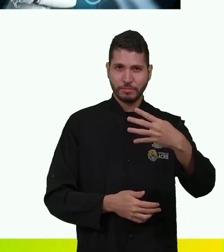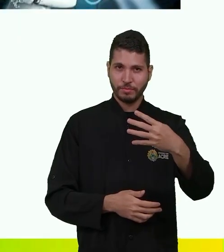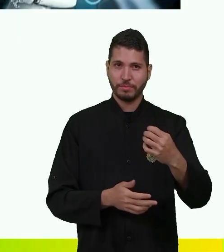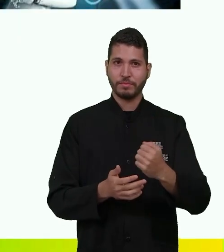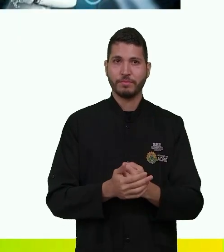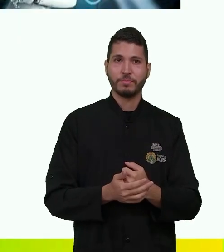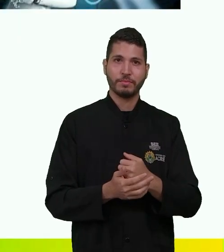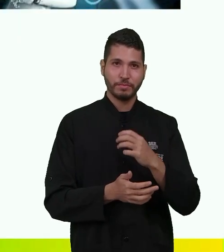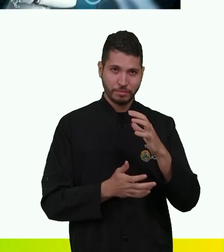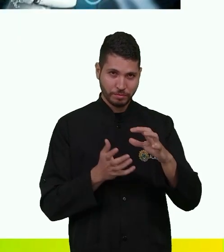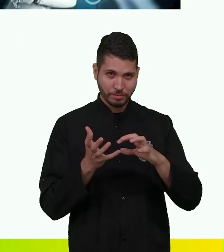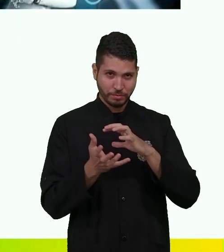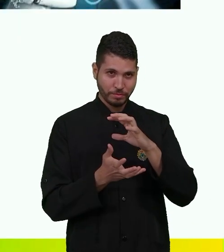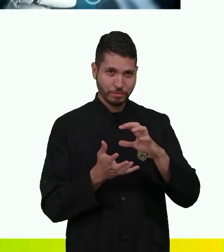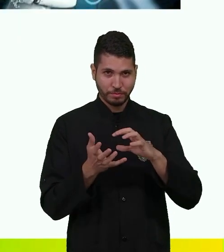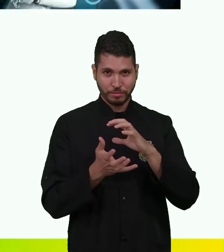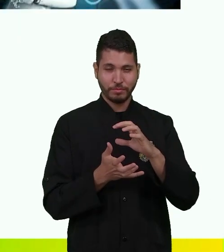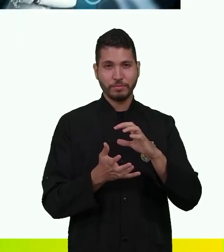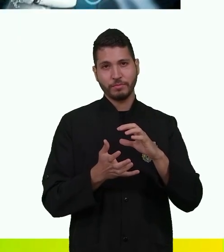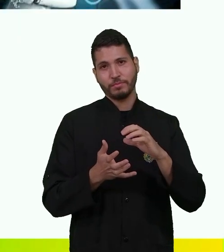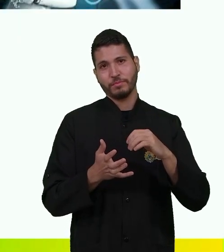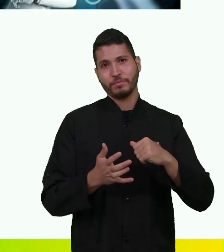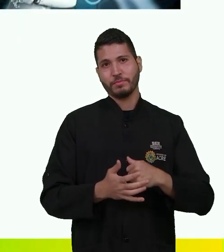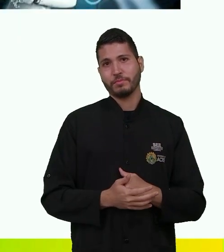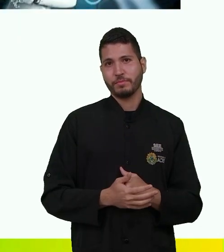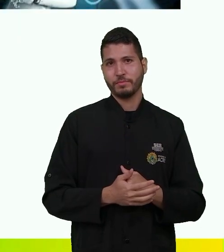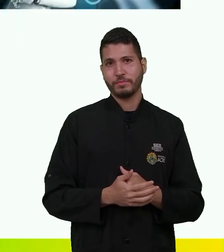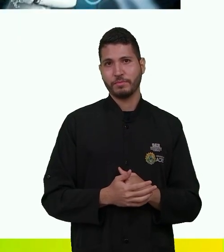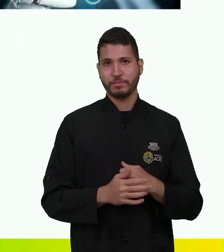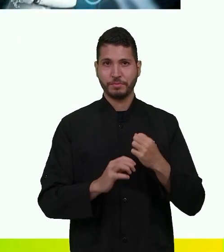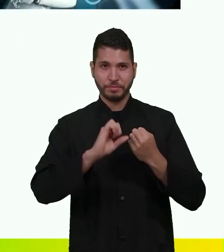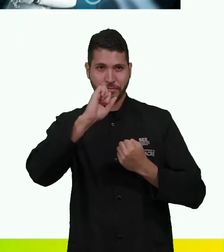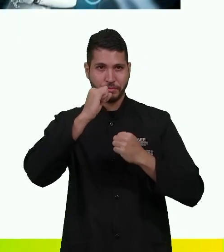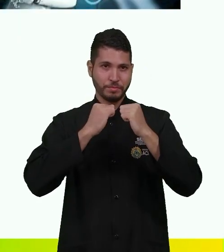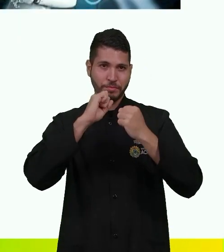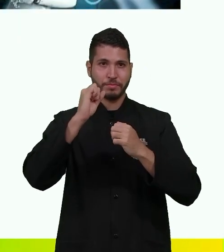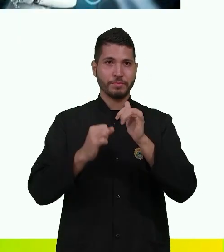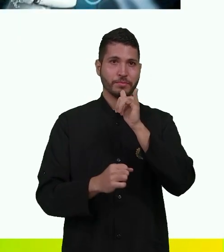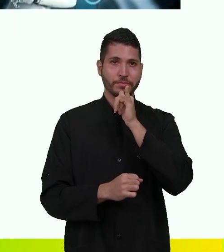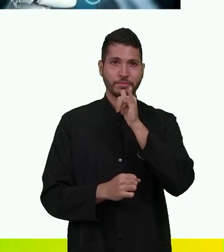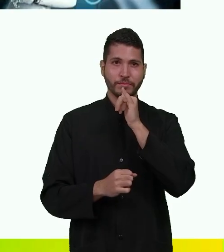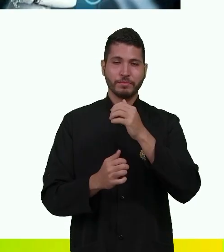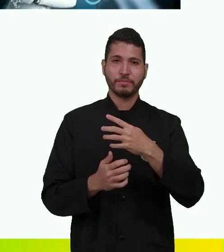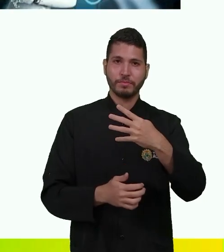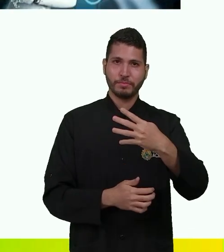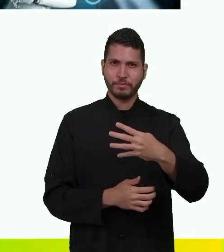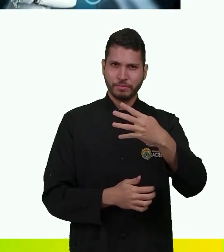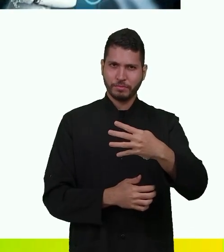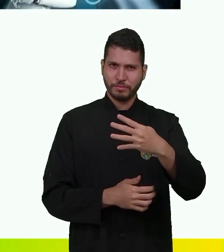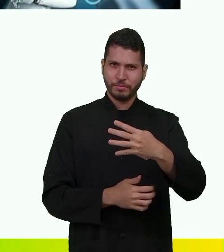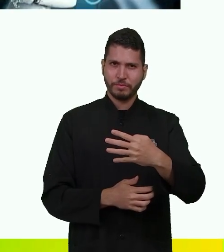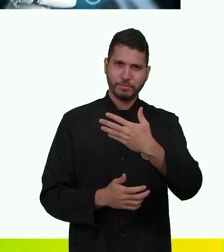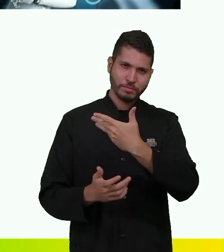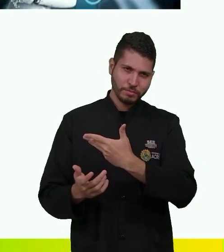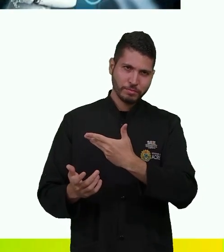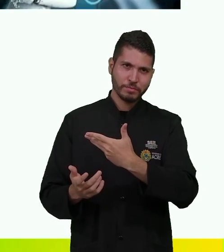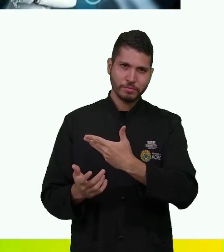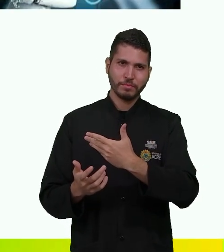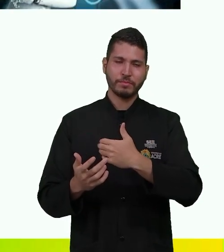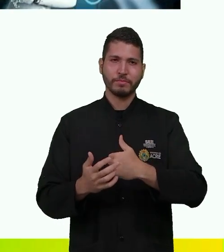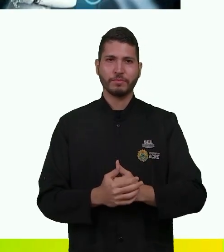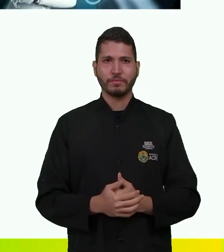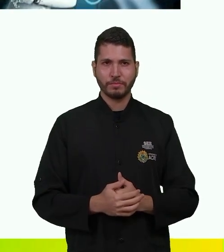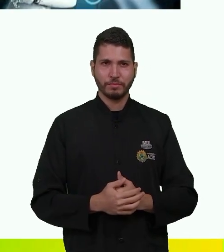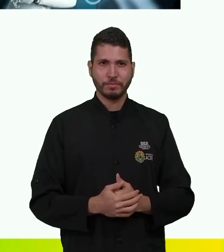industrial. Exemplos de tecnologia da quarta revolução industrial, todos esses que estão citados aqui. Eu